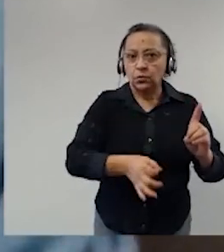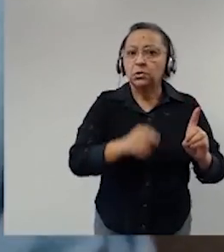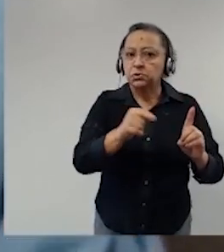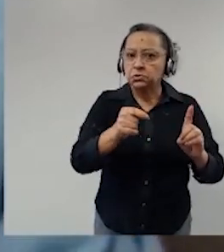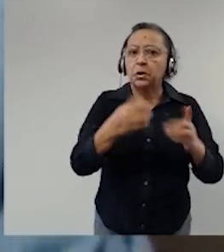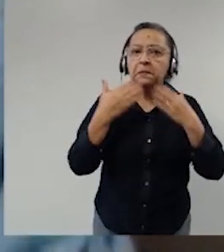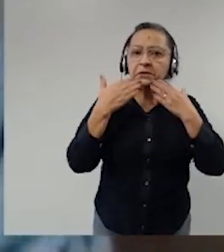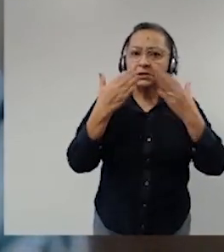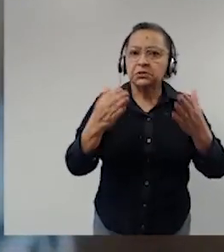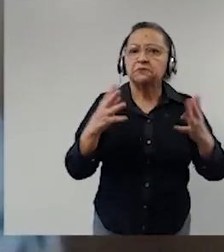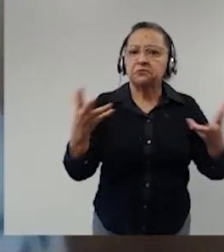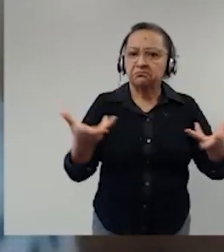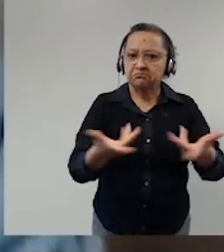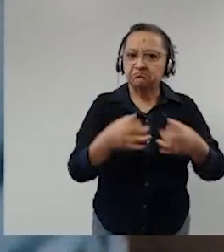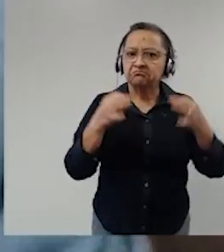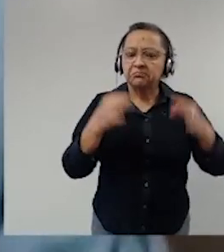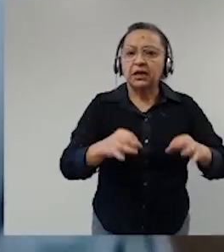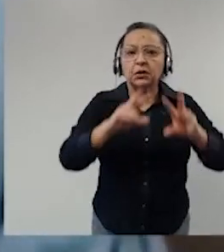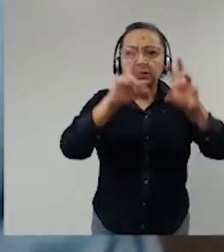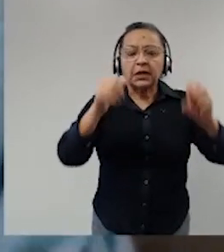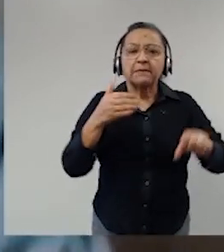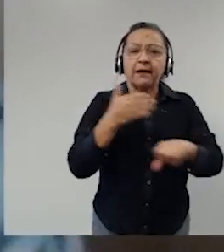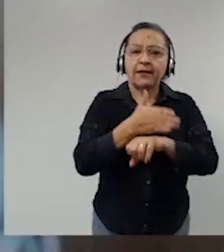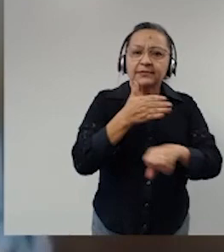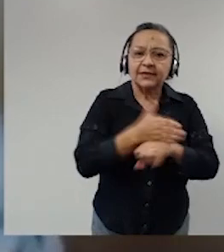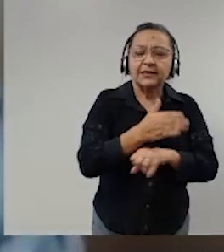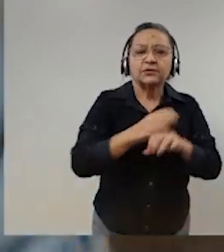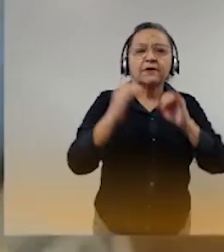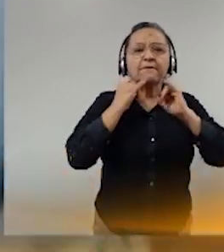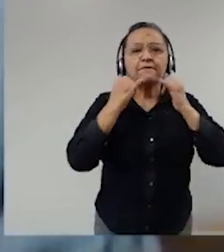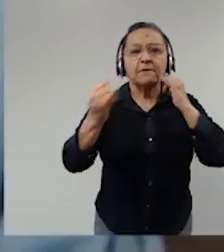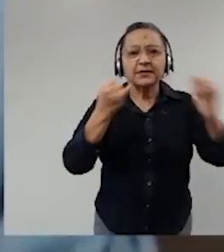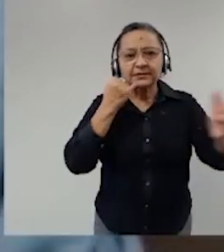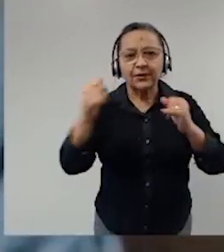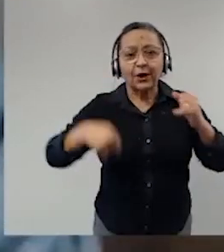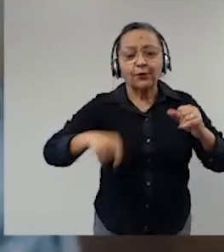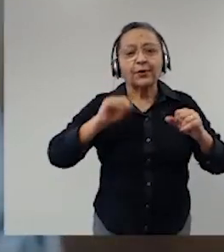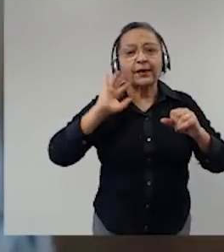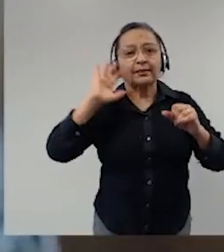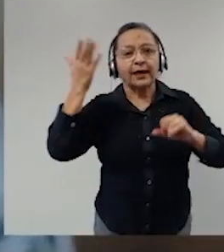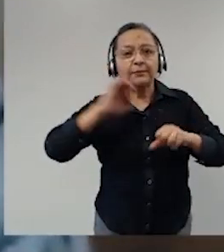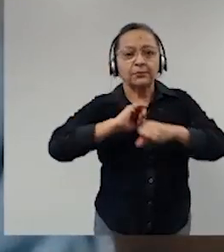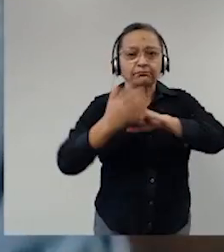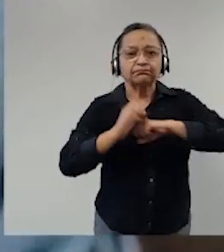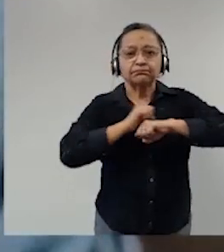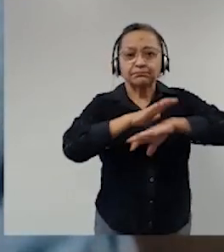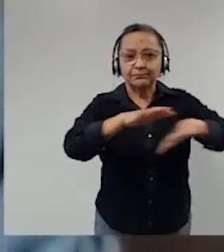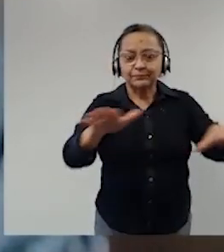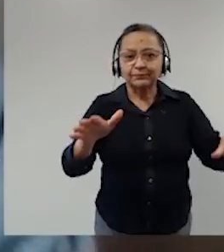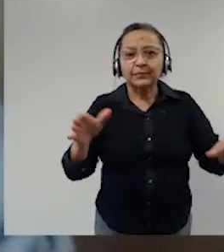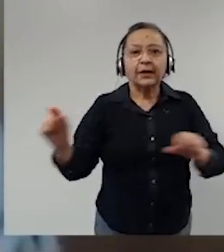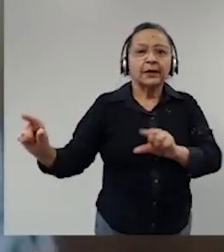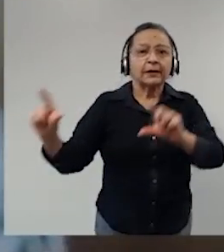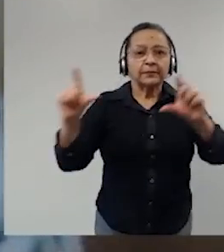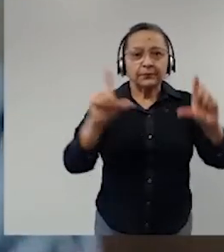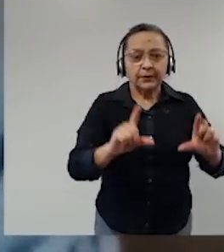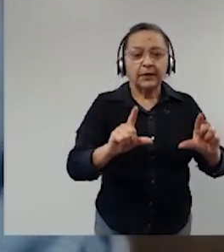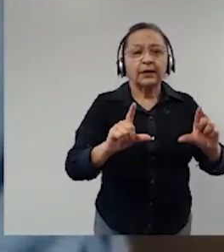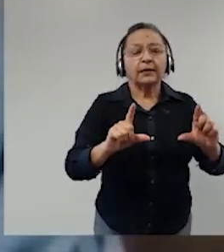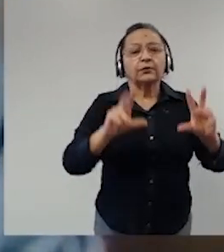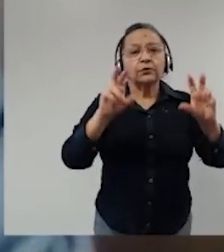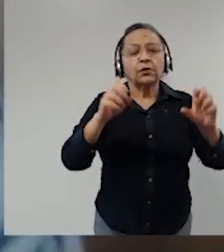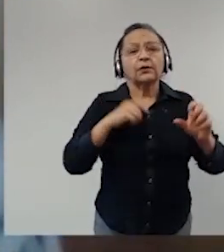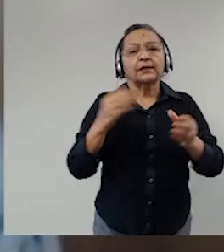apresentação sobre o acesso à informação nesse tempo de pandemia, trouxe o histórico desde a lei da ação popular, da ação